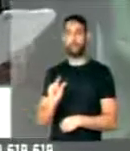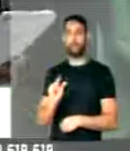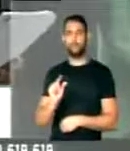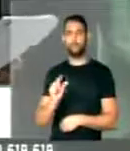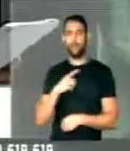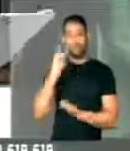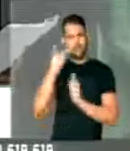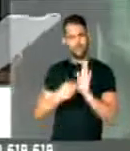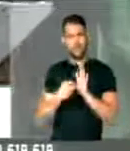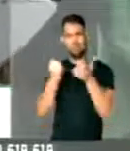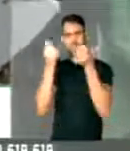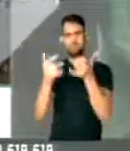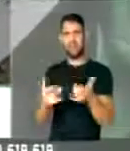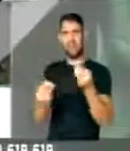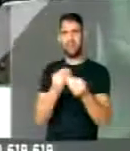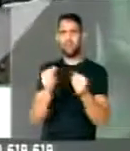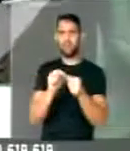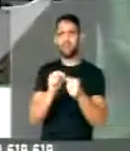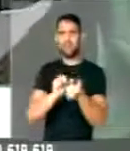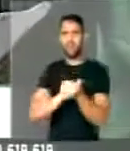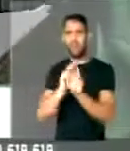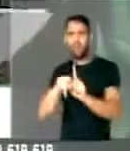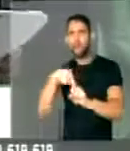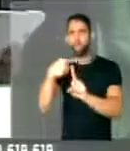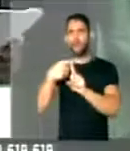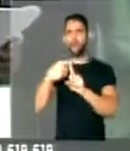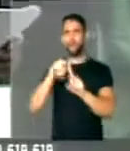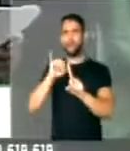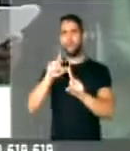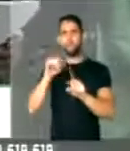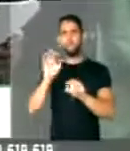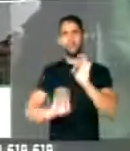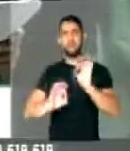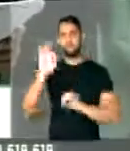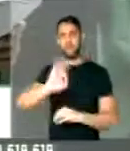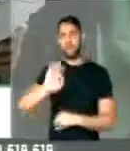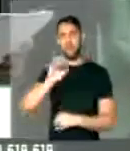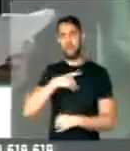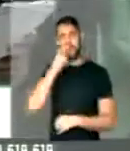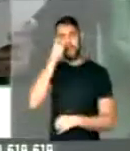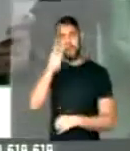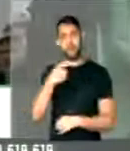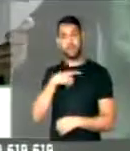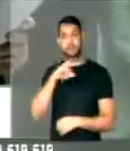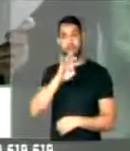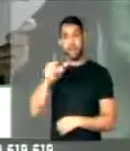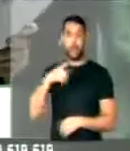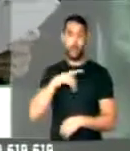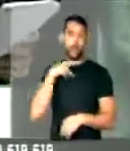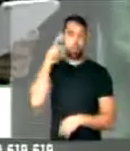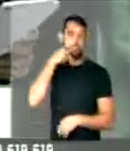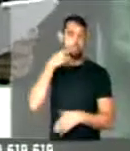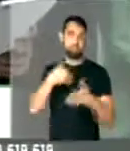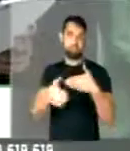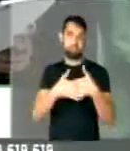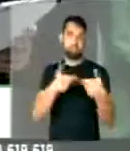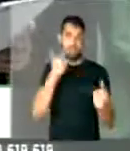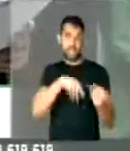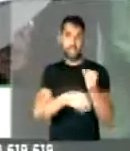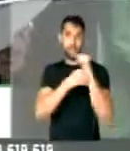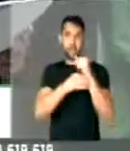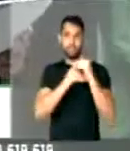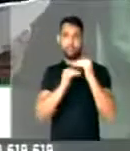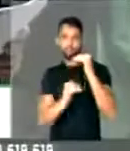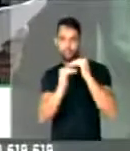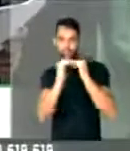A PEC não define como serão reajustados, podendo variar em função de interesses fiscais ou políticos, sem assegurar o